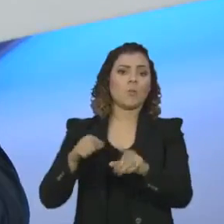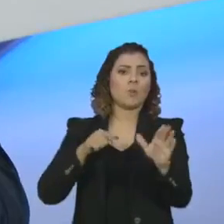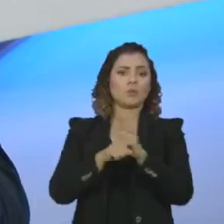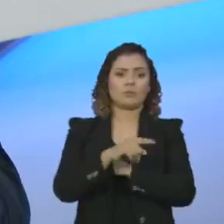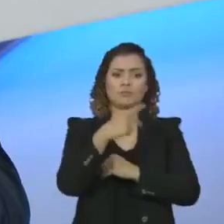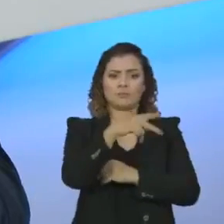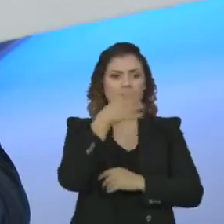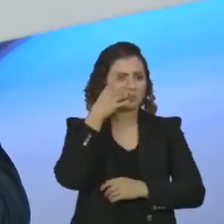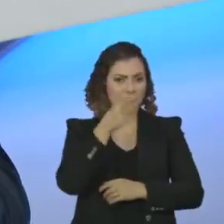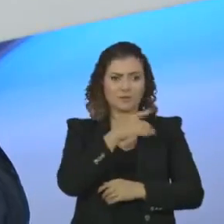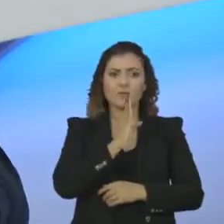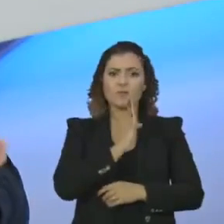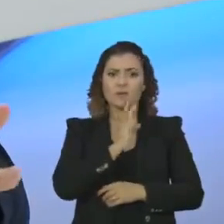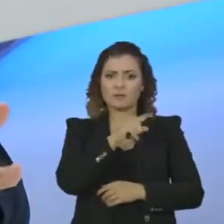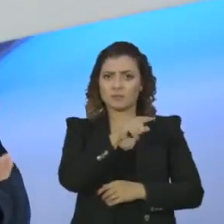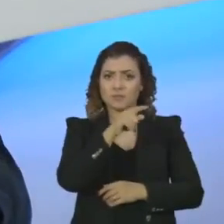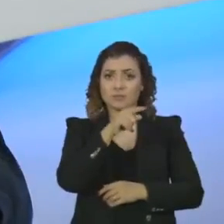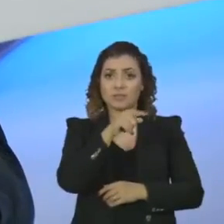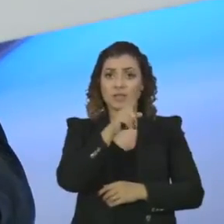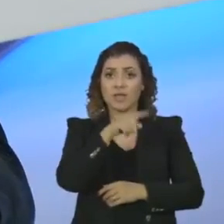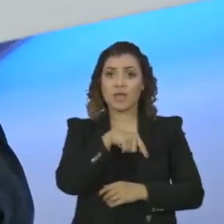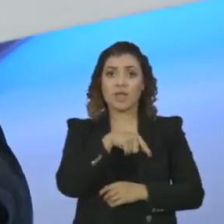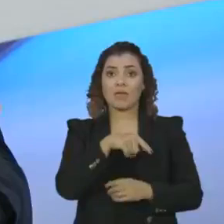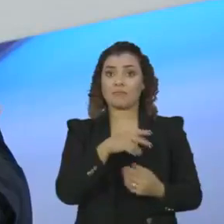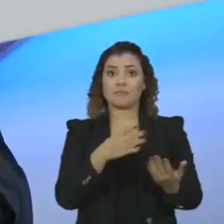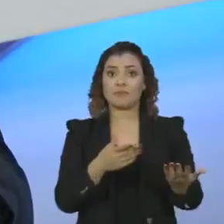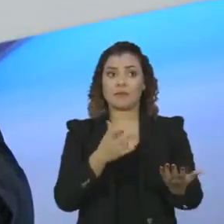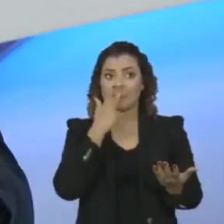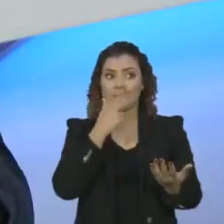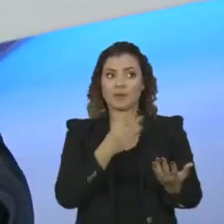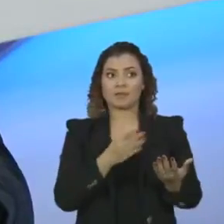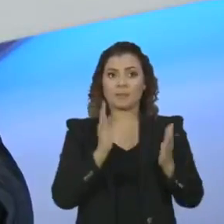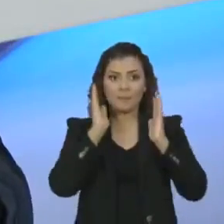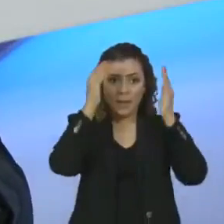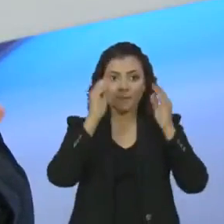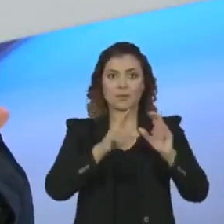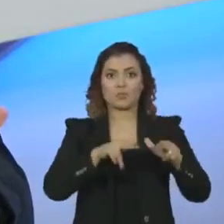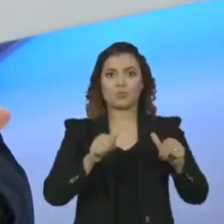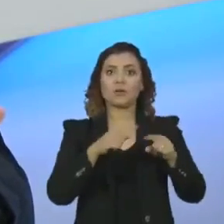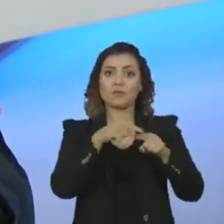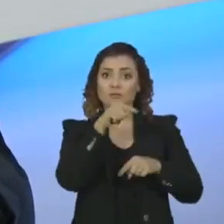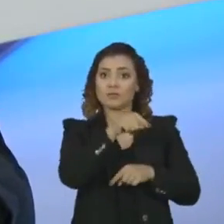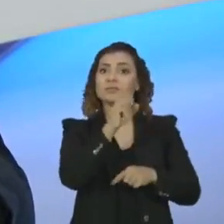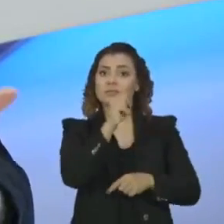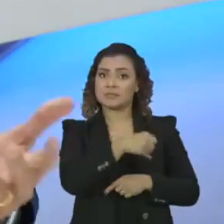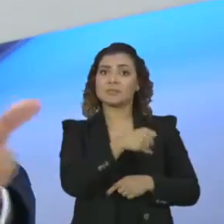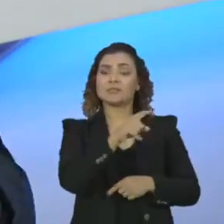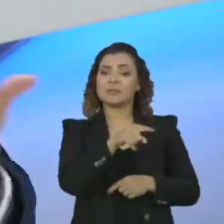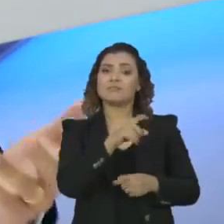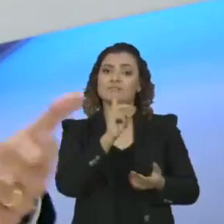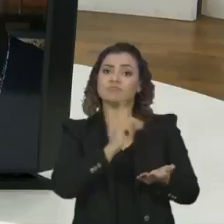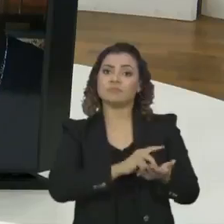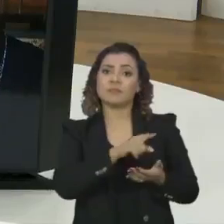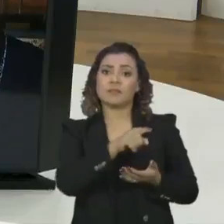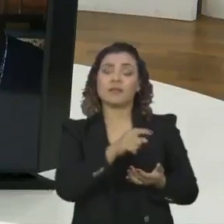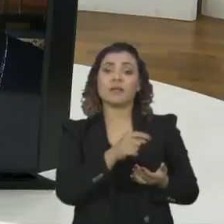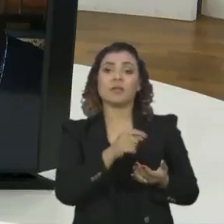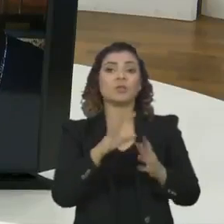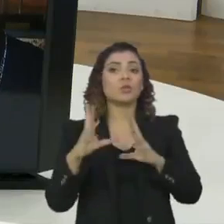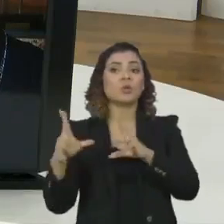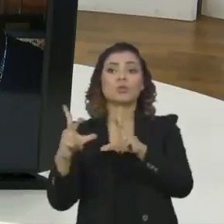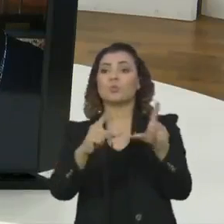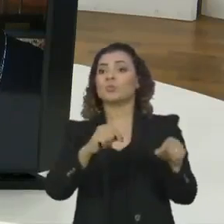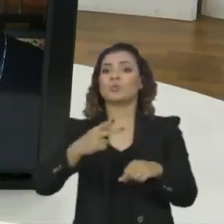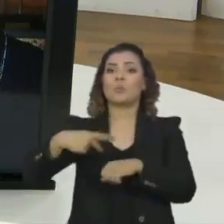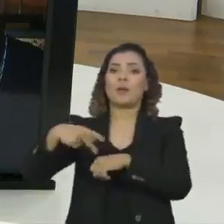tinha conhecimento de que o senhor era considerável papável. O senhor me negou na época, mas o senhor era sim papável. O senhor estava na boca dos